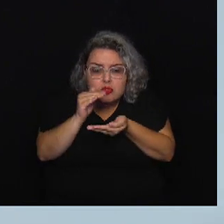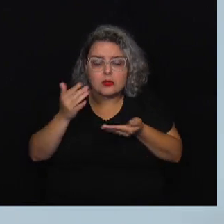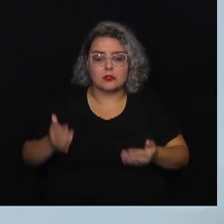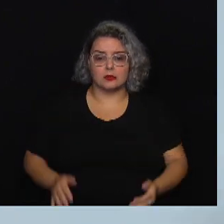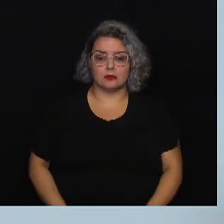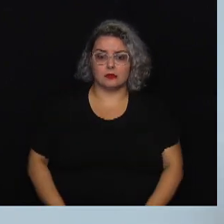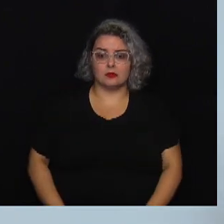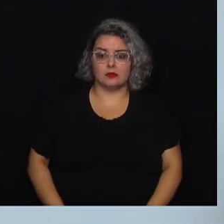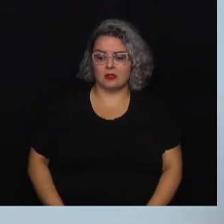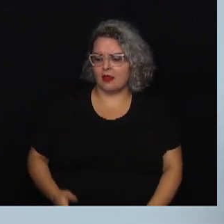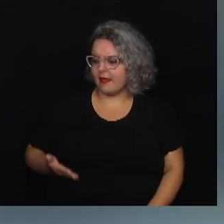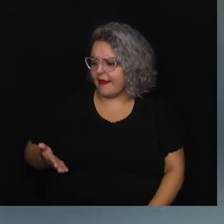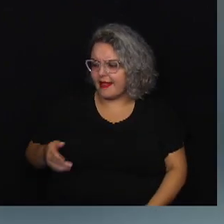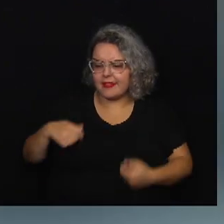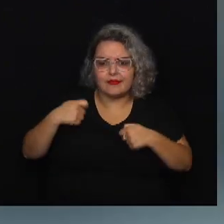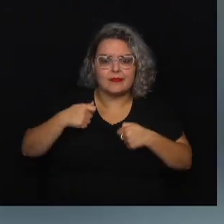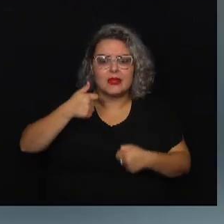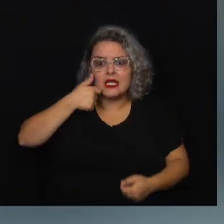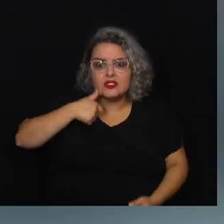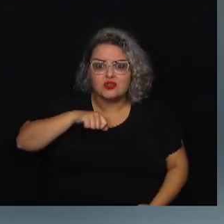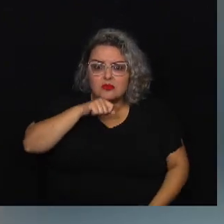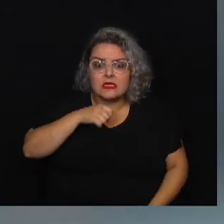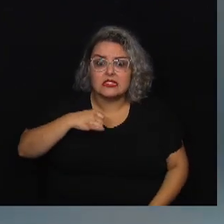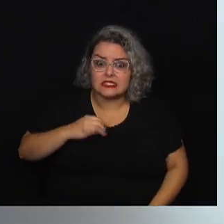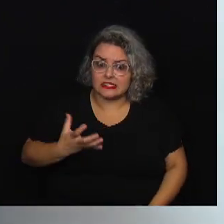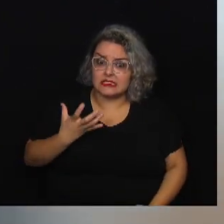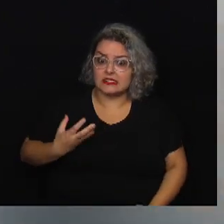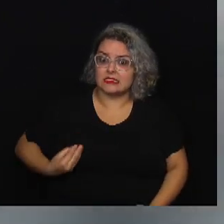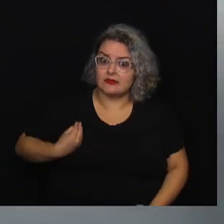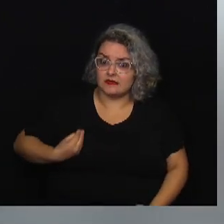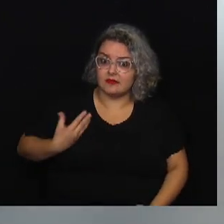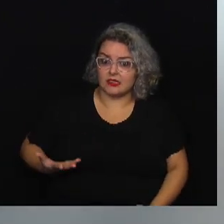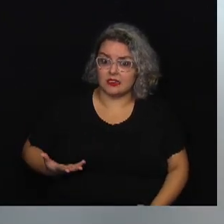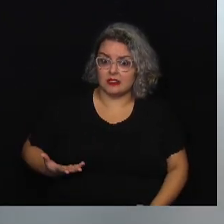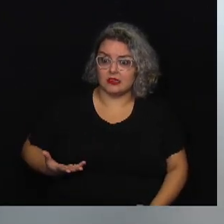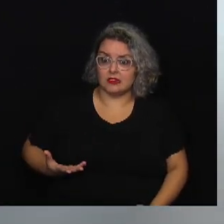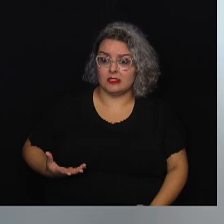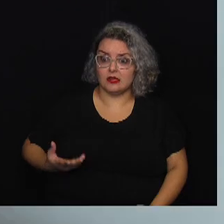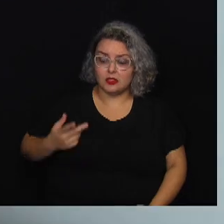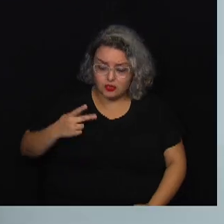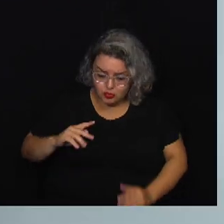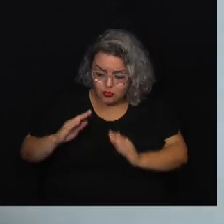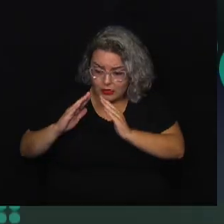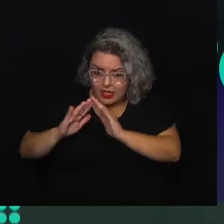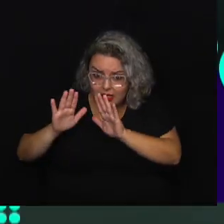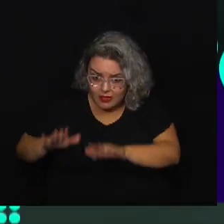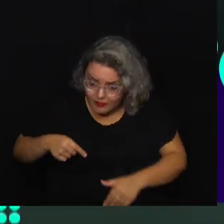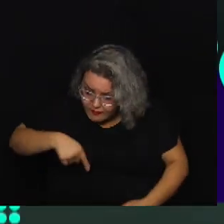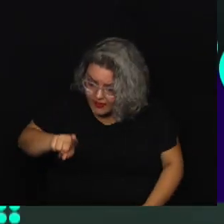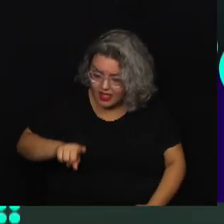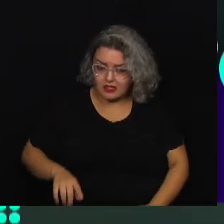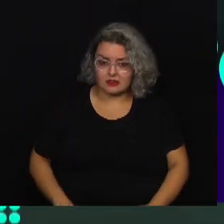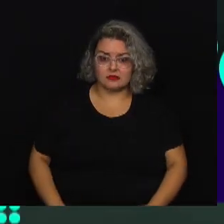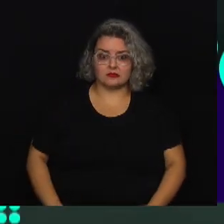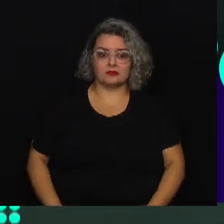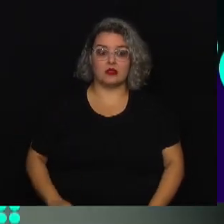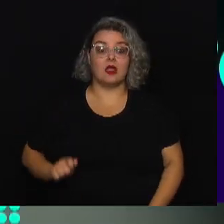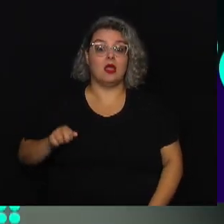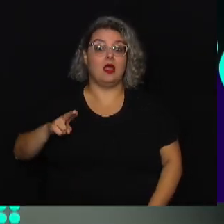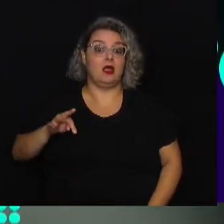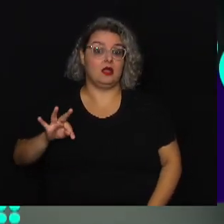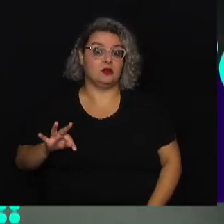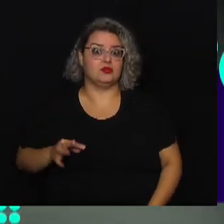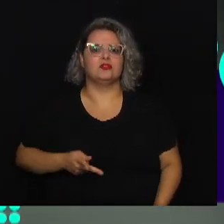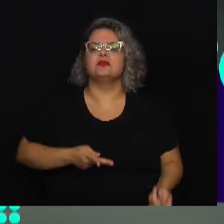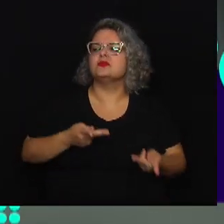Ela vai precisar de uma mãe, se quiser sobreviver. Sua casa é aqui agora. Vai! Art resolve visitar o